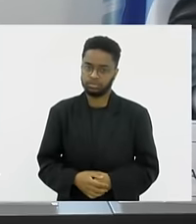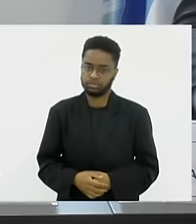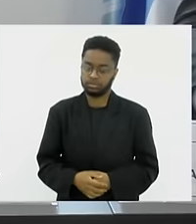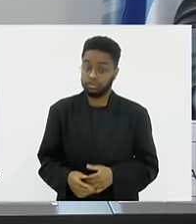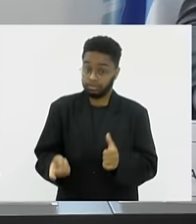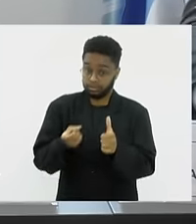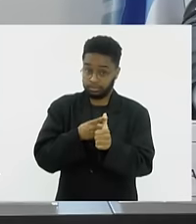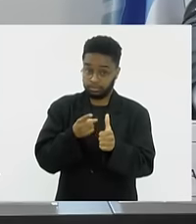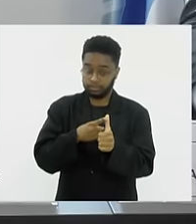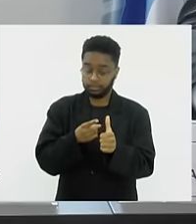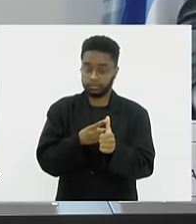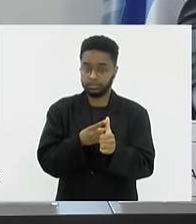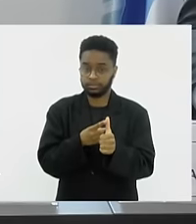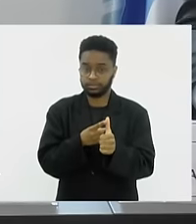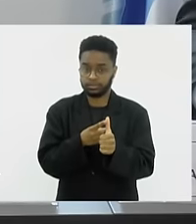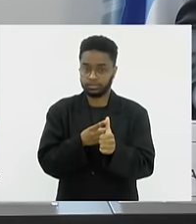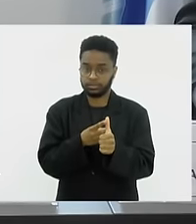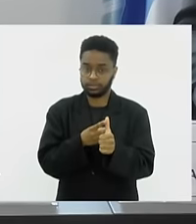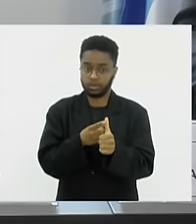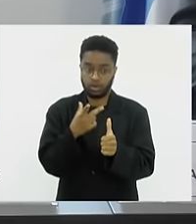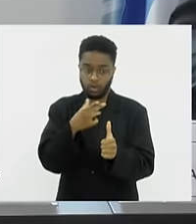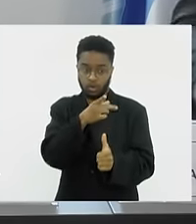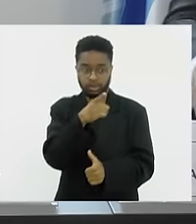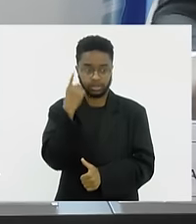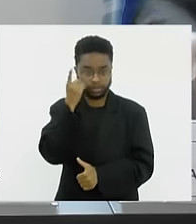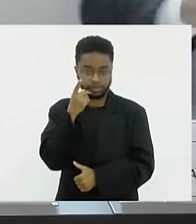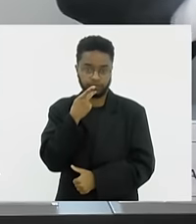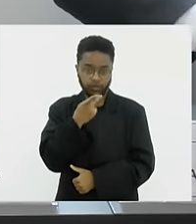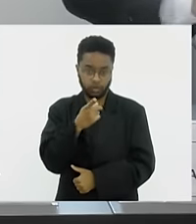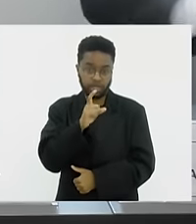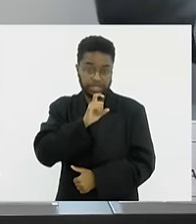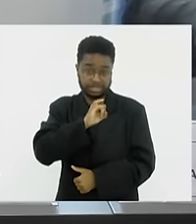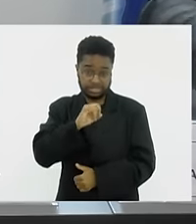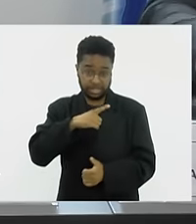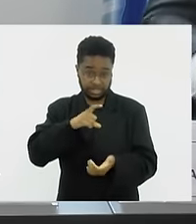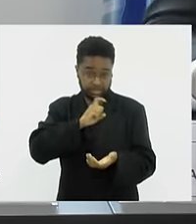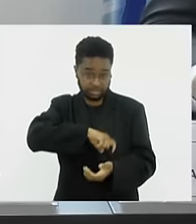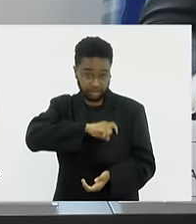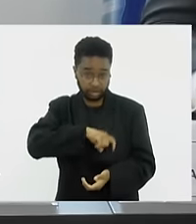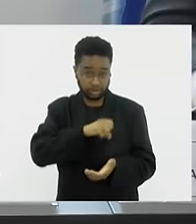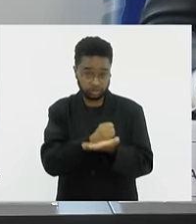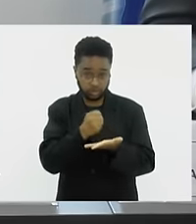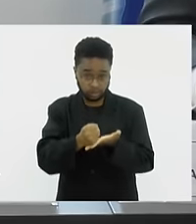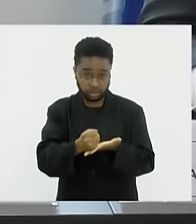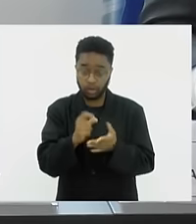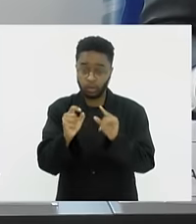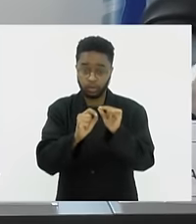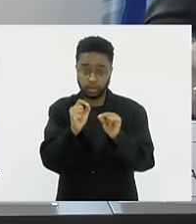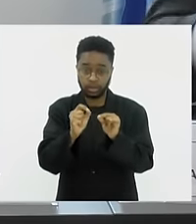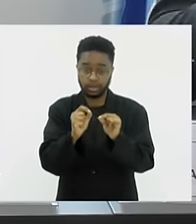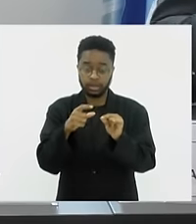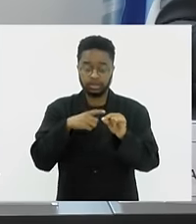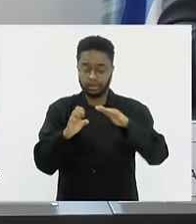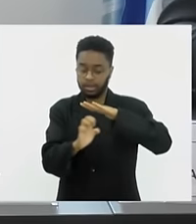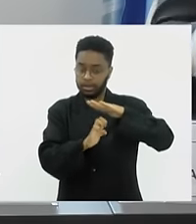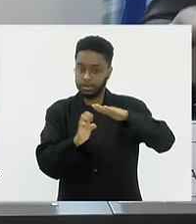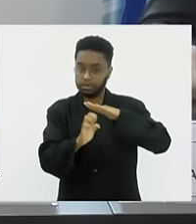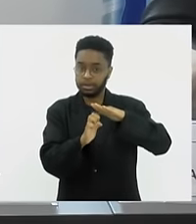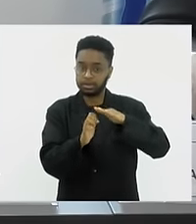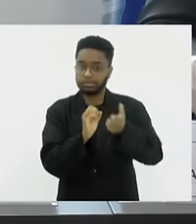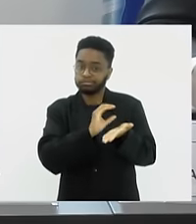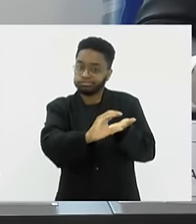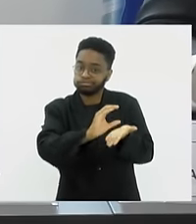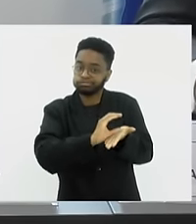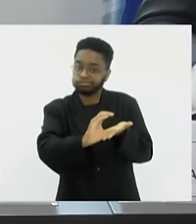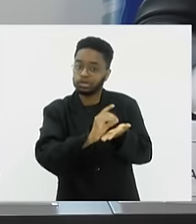tem algum tipo de, com a expressão do deputado Pobel, de sacanagem nesse contrato, é encher uma empresa tal de dinheiro, de